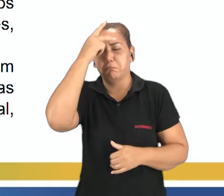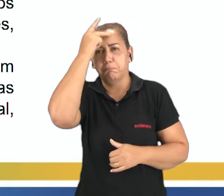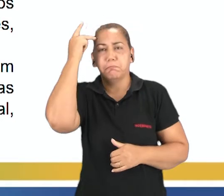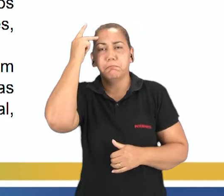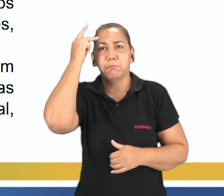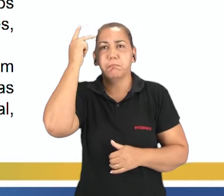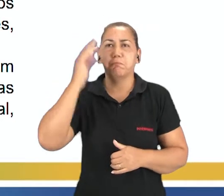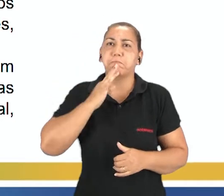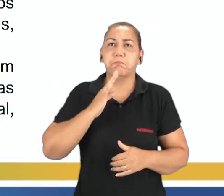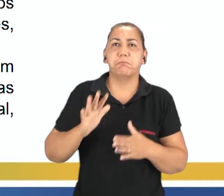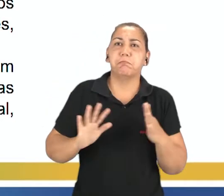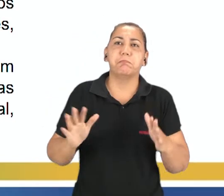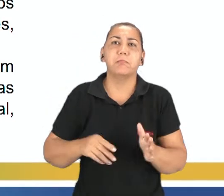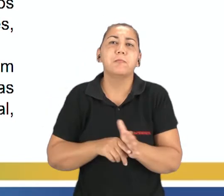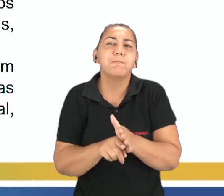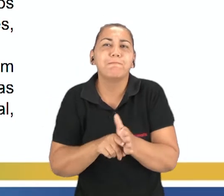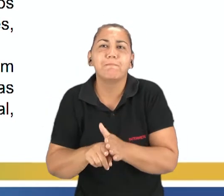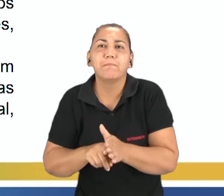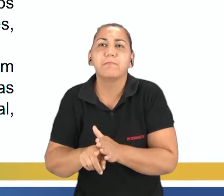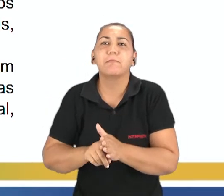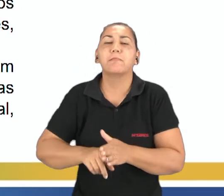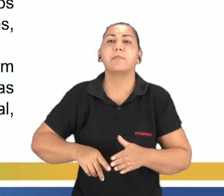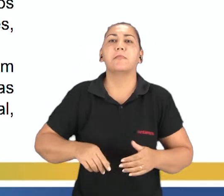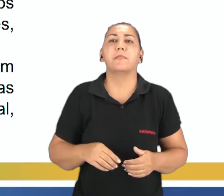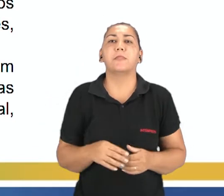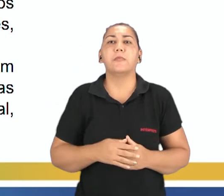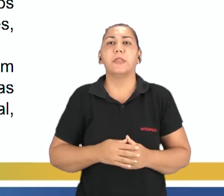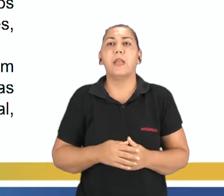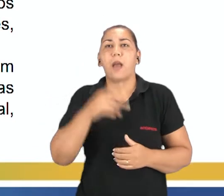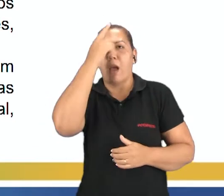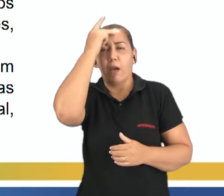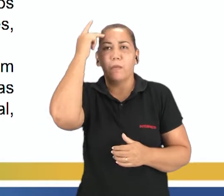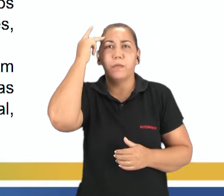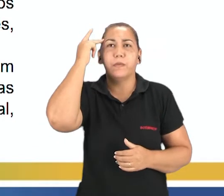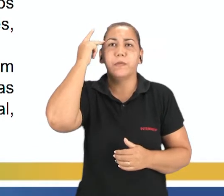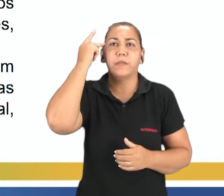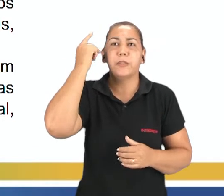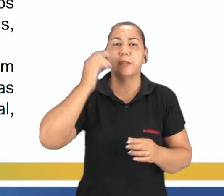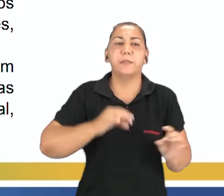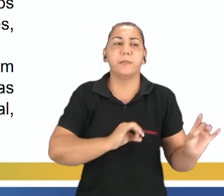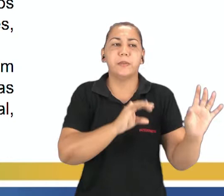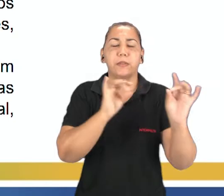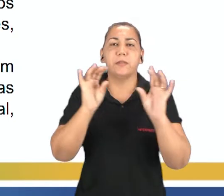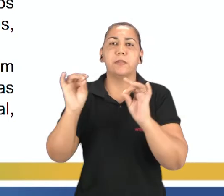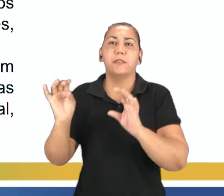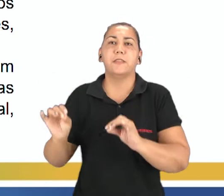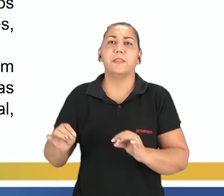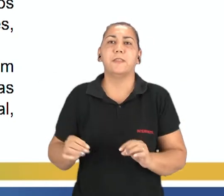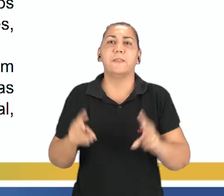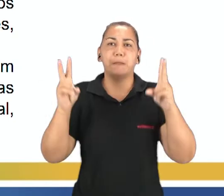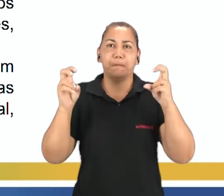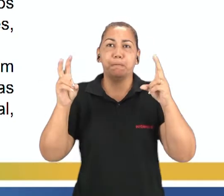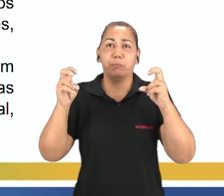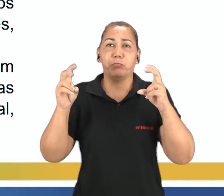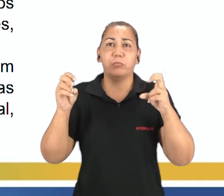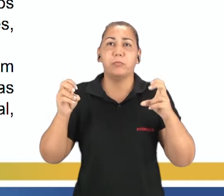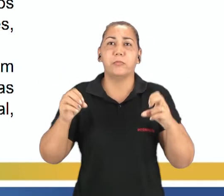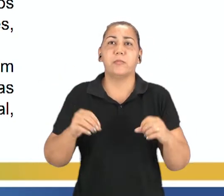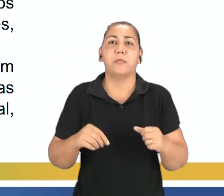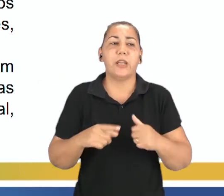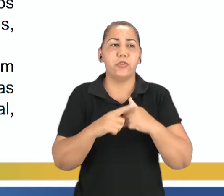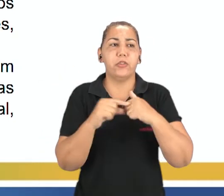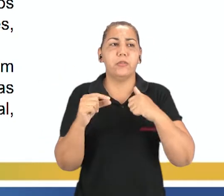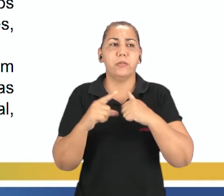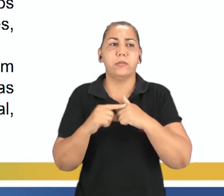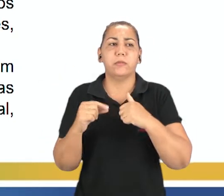que é realizada com especialistas de determinado assunto que acrescentarão informações a uma reportagem ou artigos, deixa a